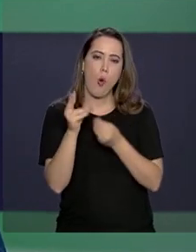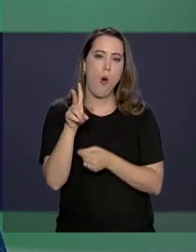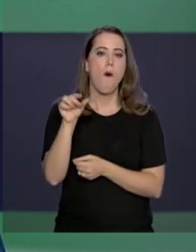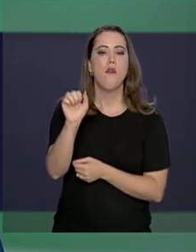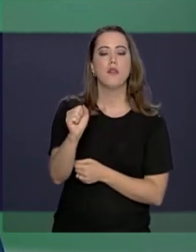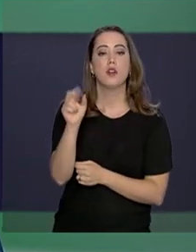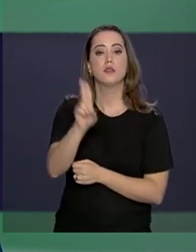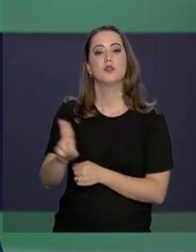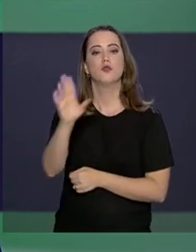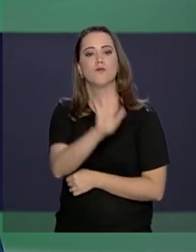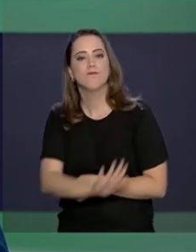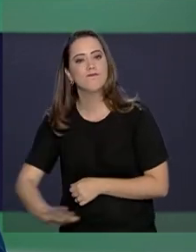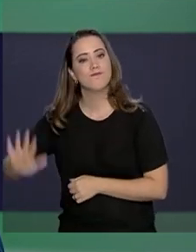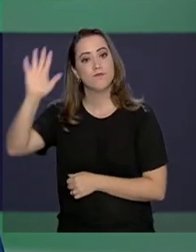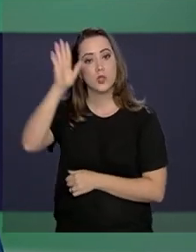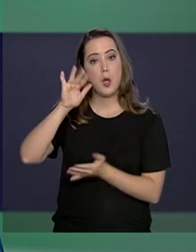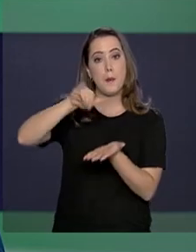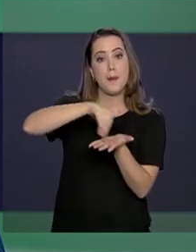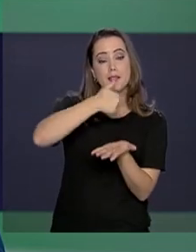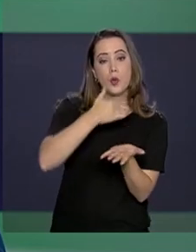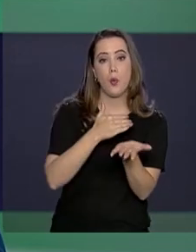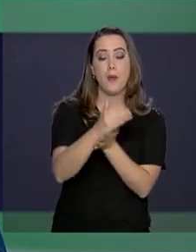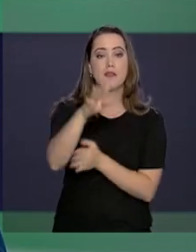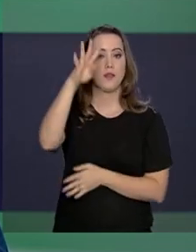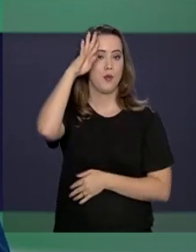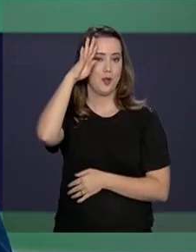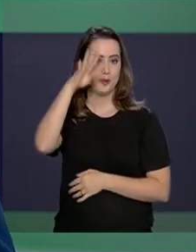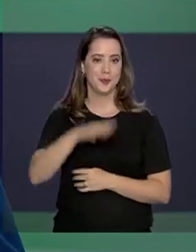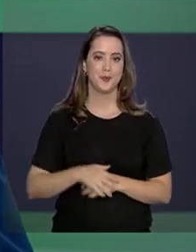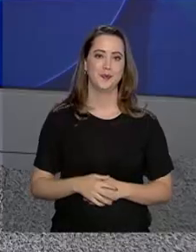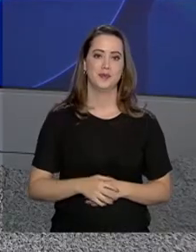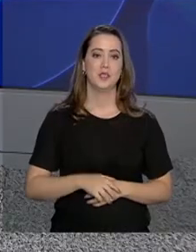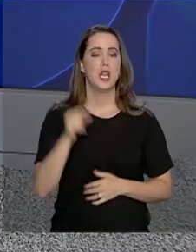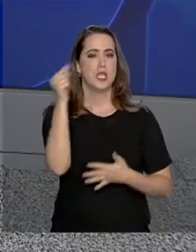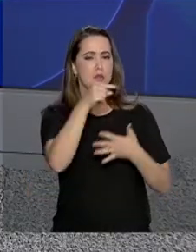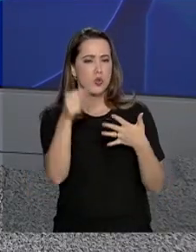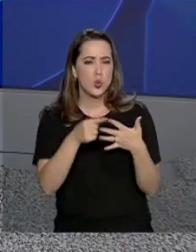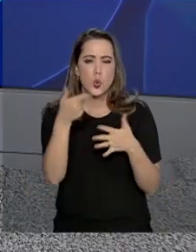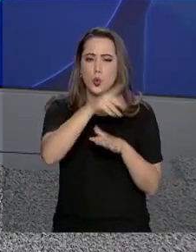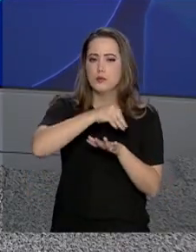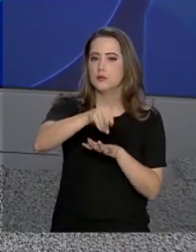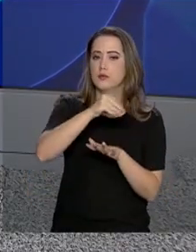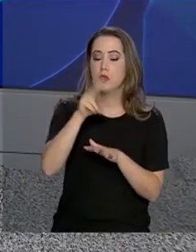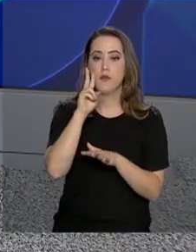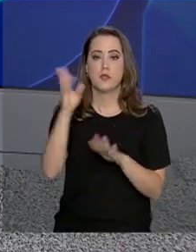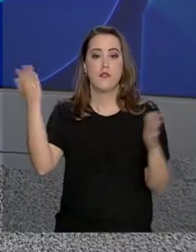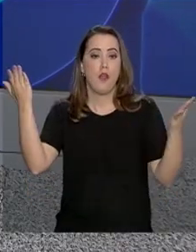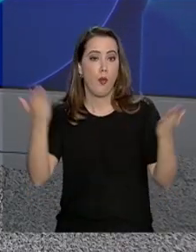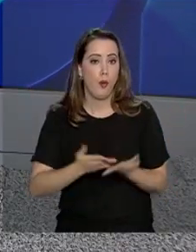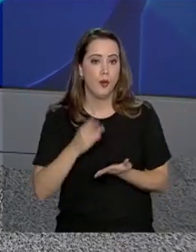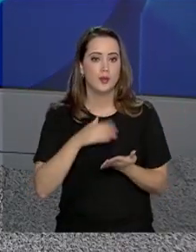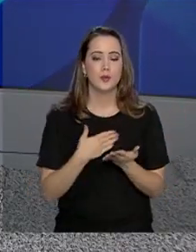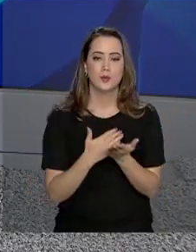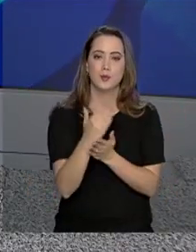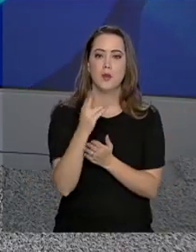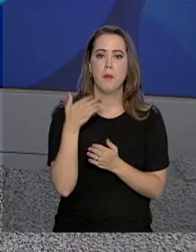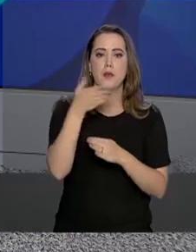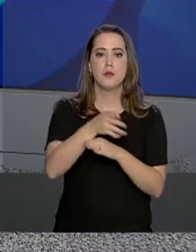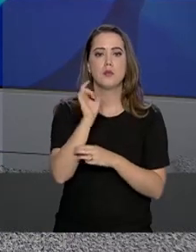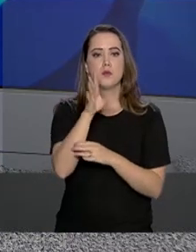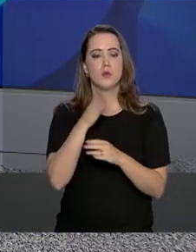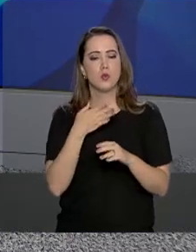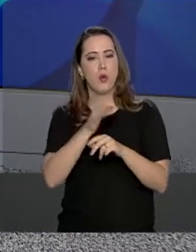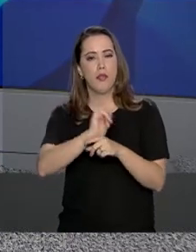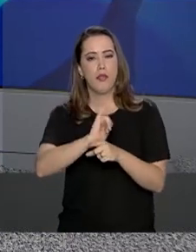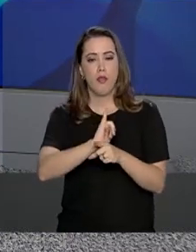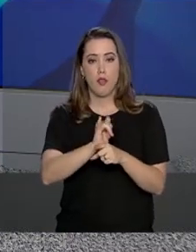Universidades Públicas de todo o país. Matrículas começam na quarta-feira. Essas e outras notícias você acompanha agora e para participar